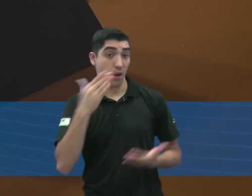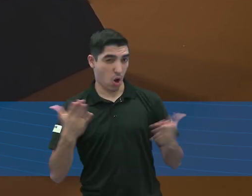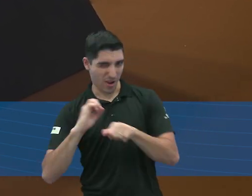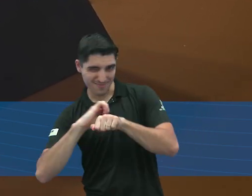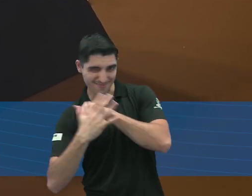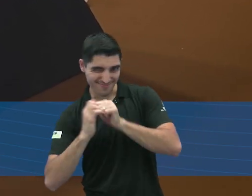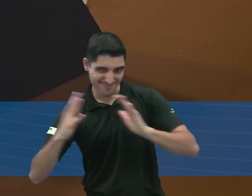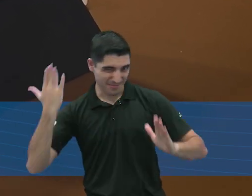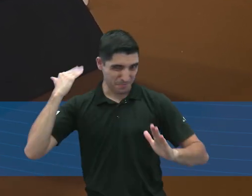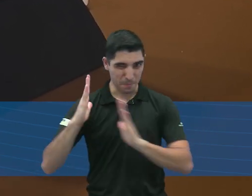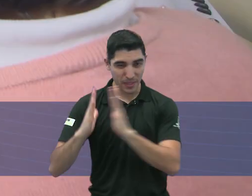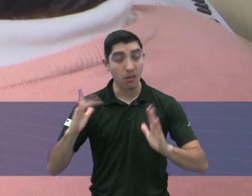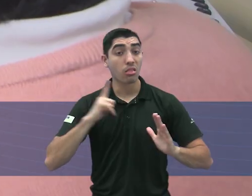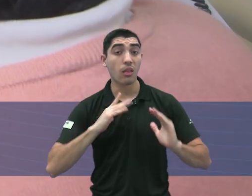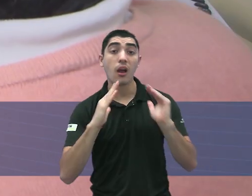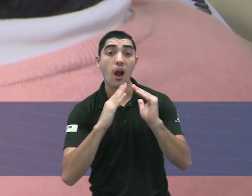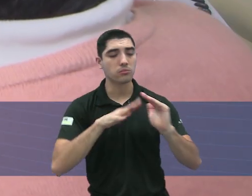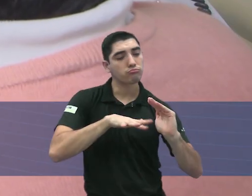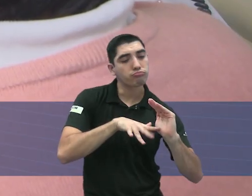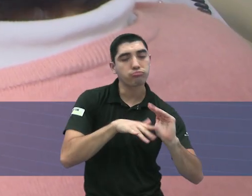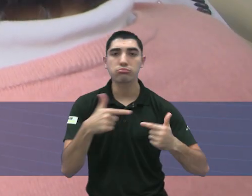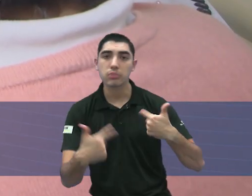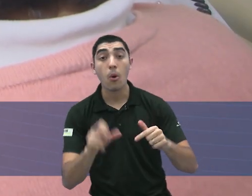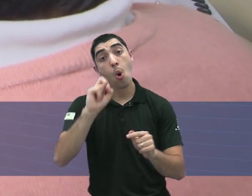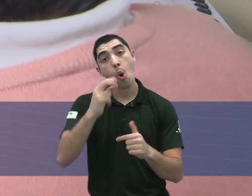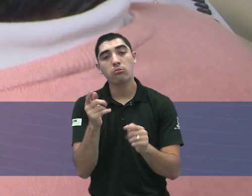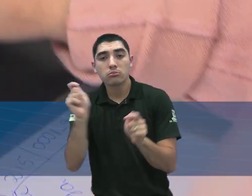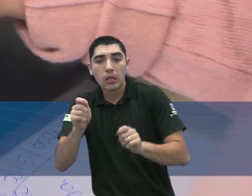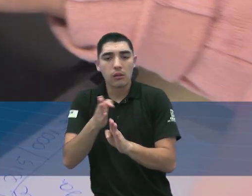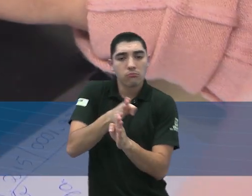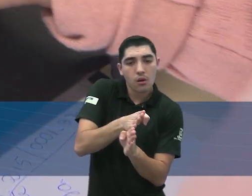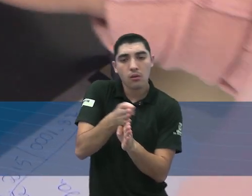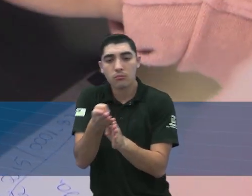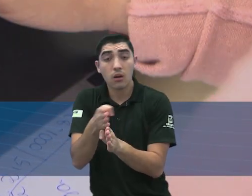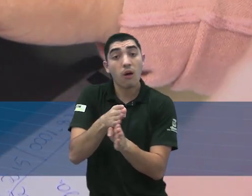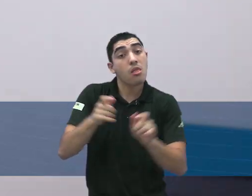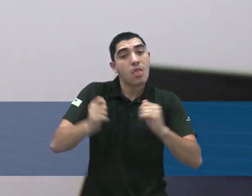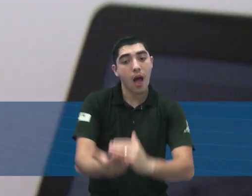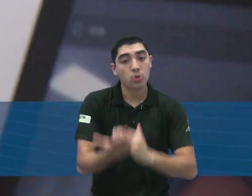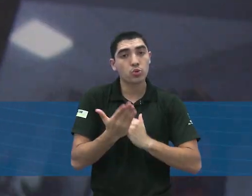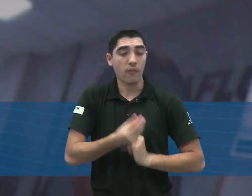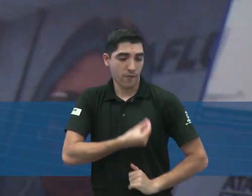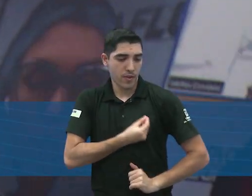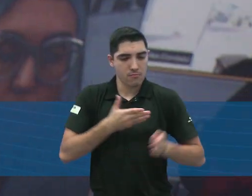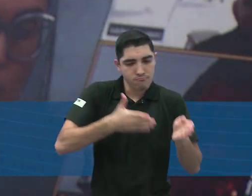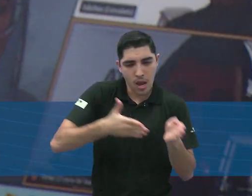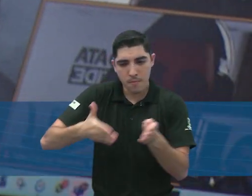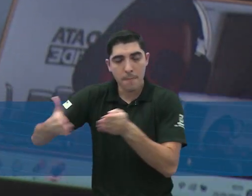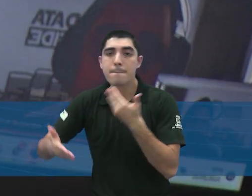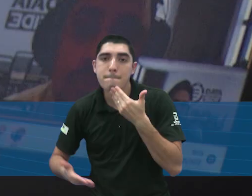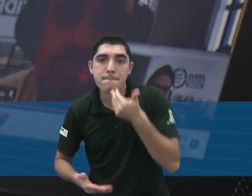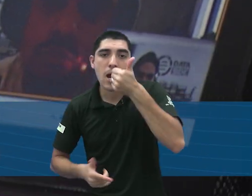home office, ou então o trabalho de forma híbrida, possibilidades que podem ajudar em uma rotina mais organizada ou